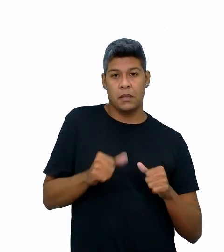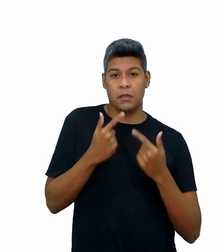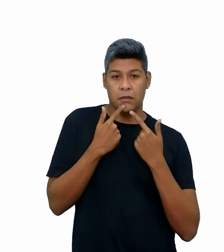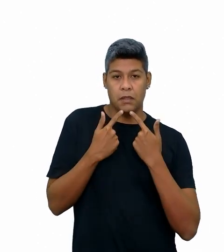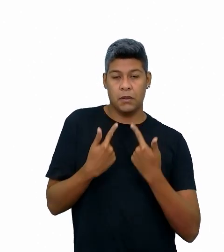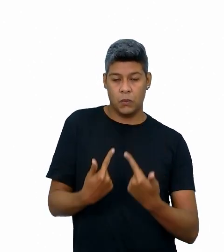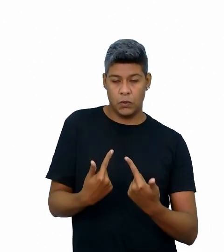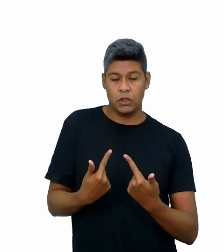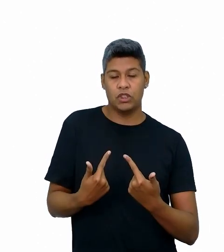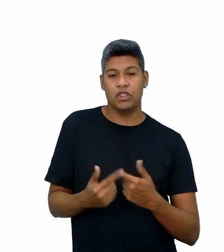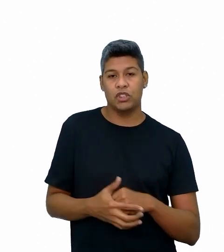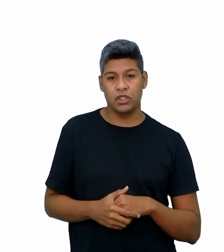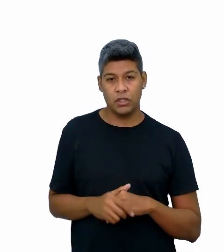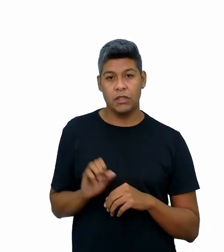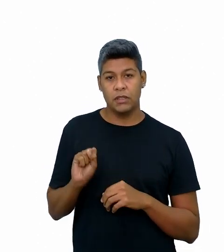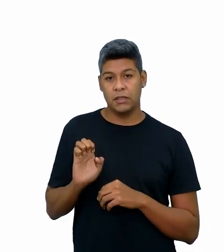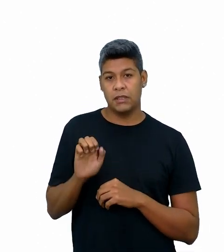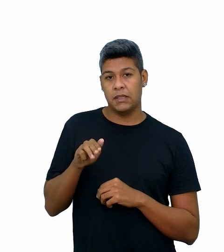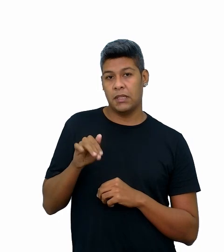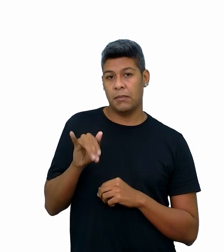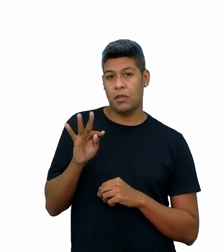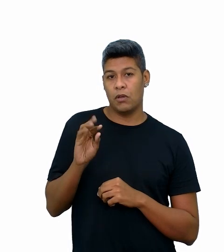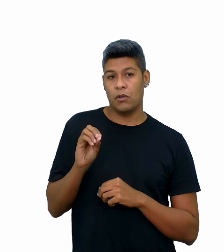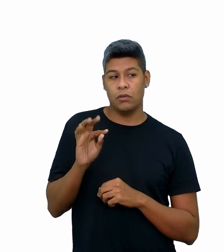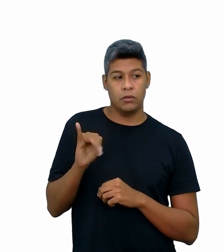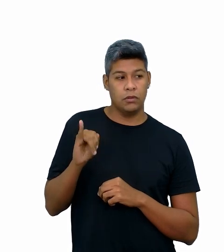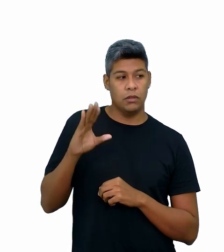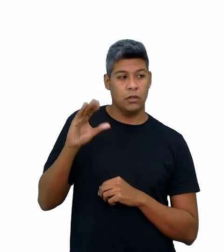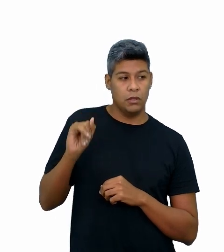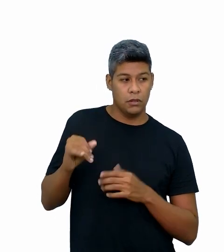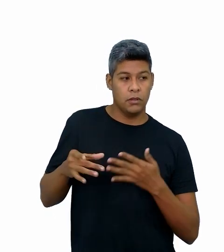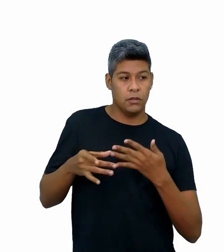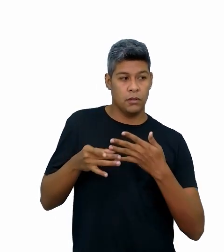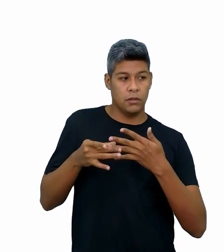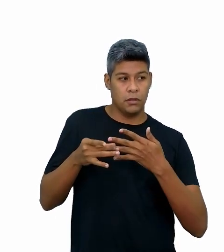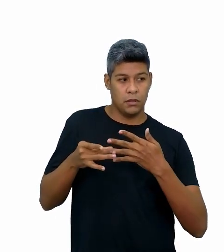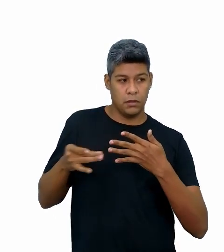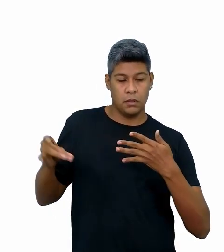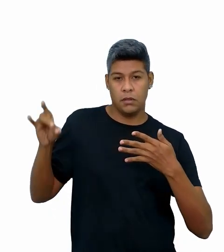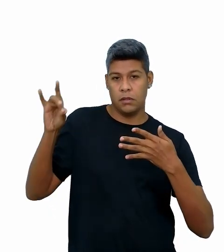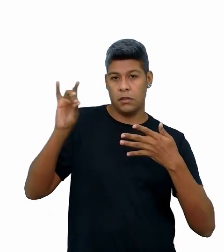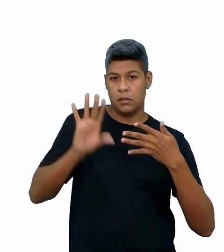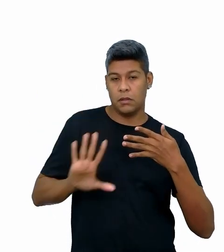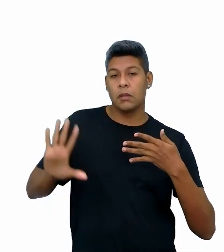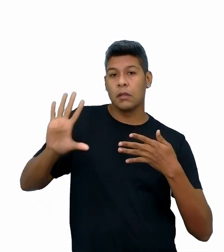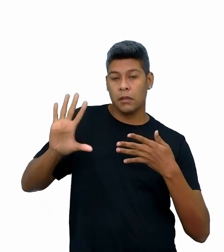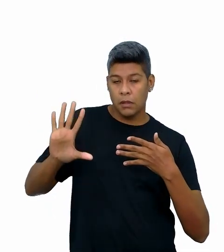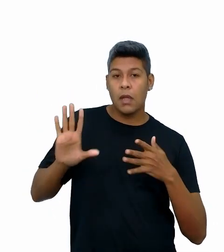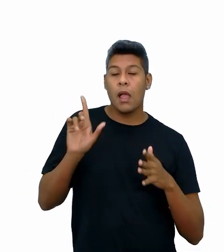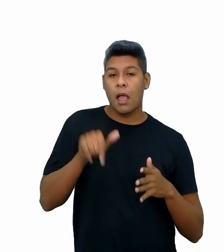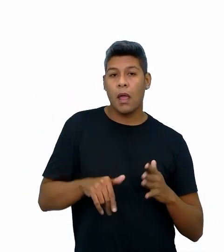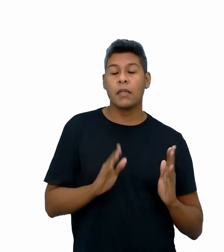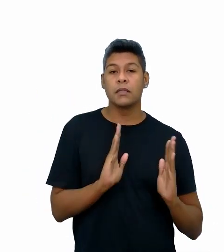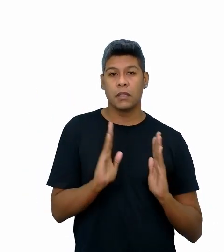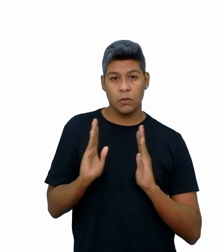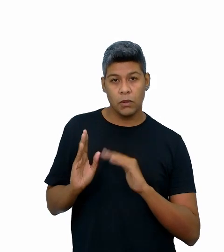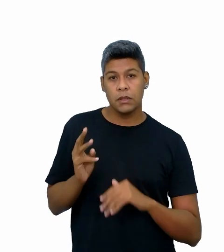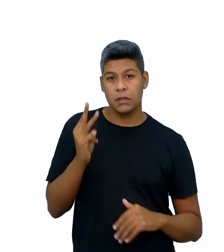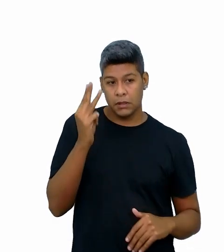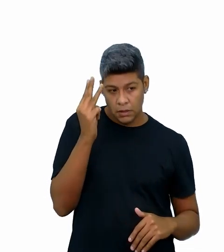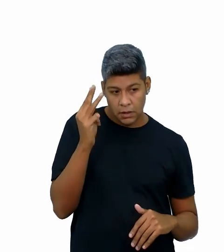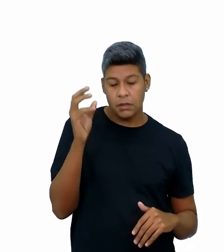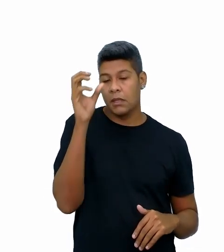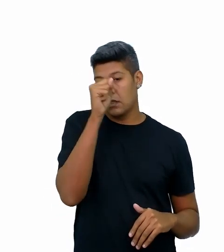linguística e semiótica. Relacionar o tema central do letramento com as atividades da sequência 3 do material